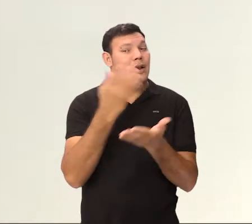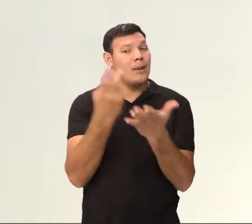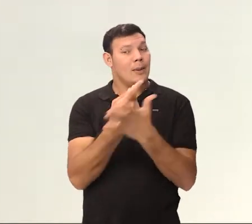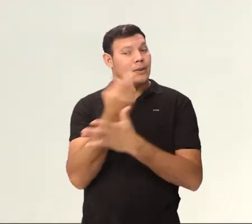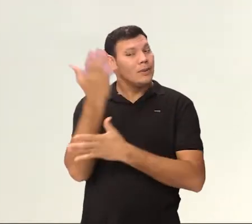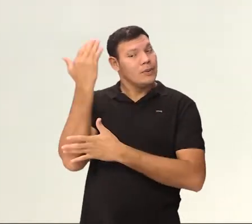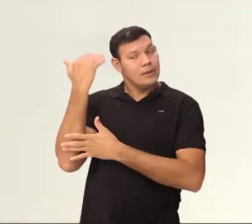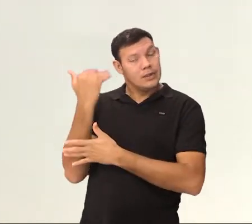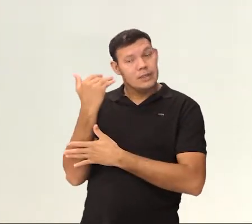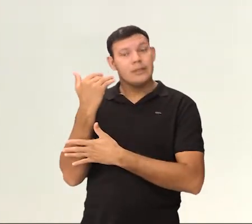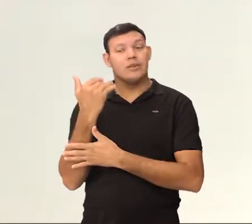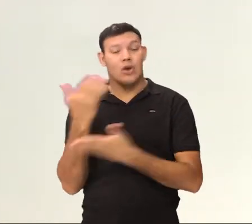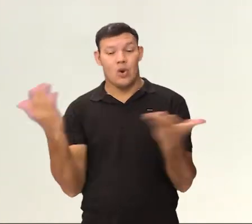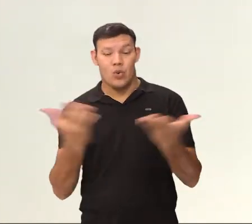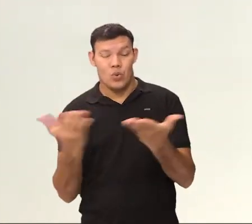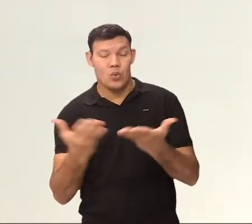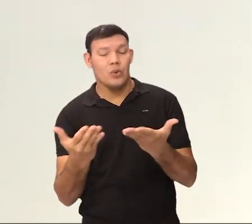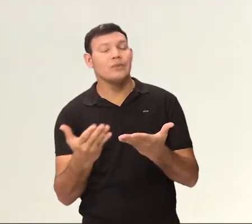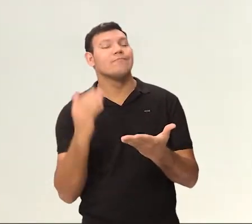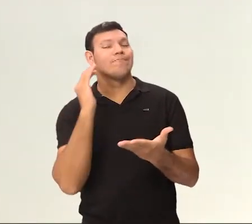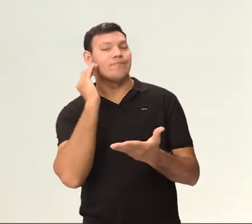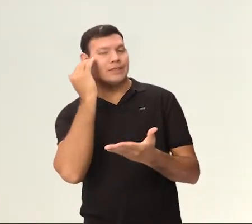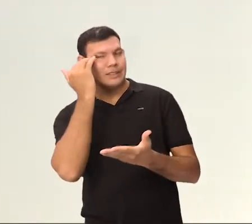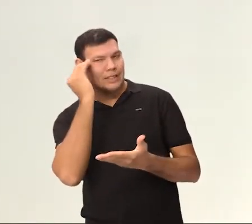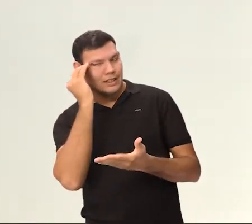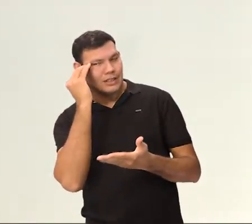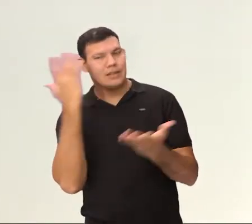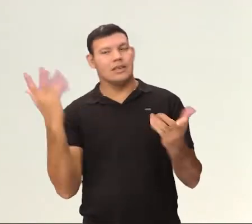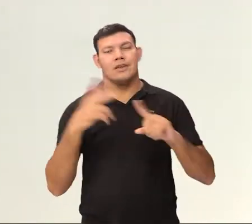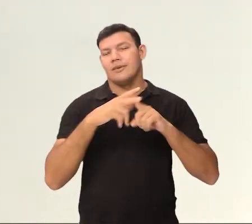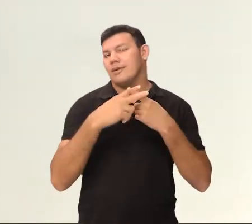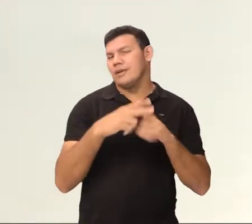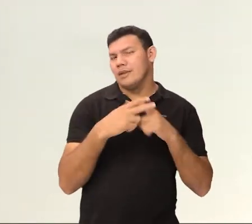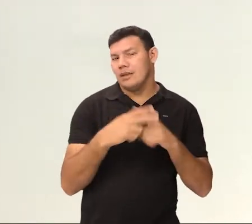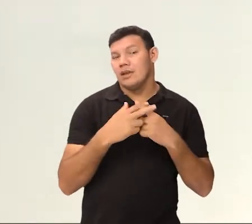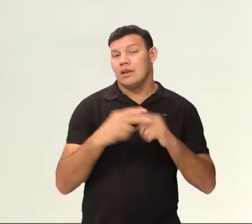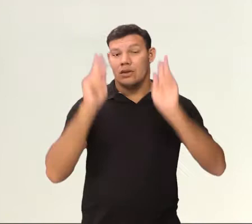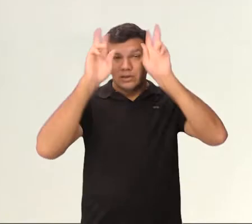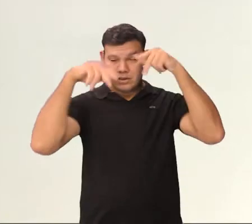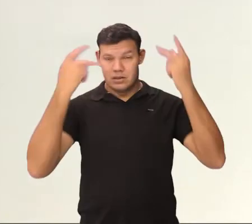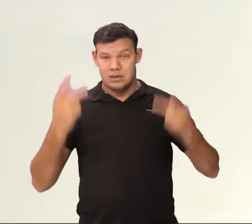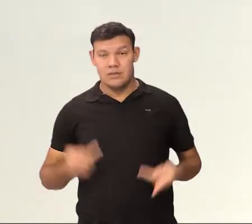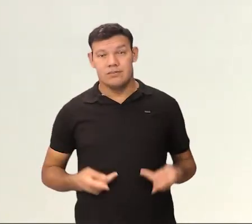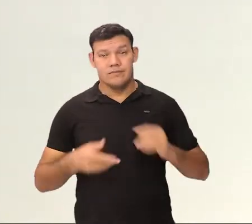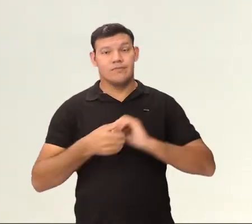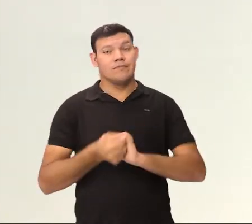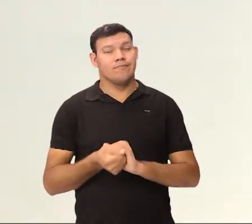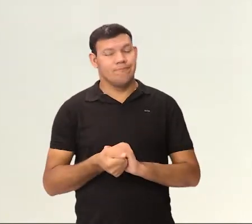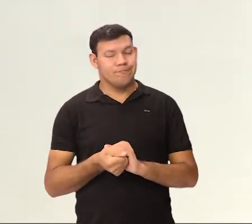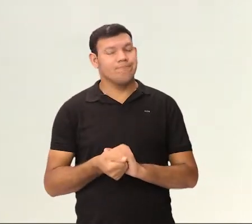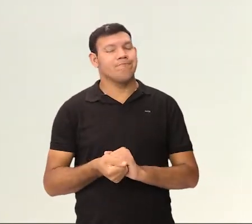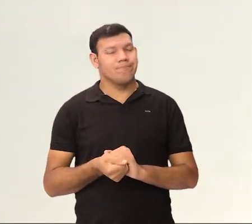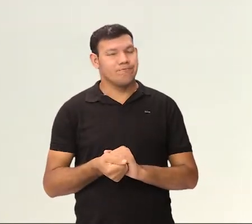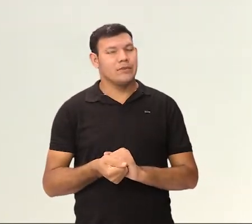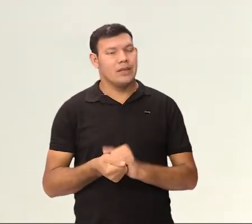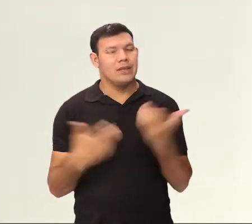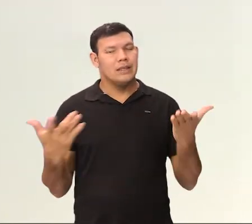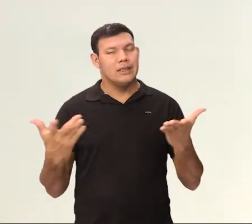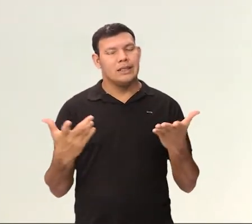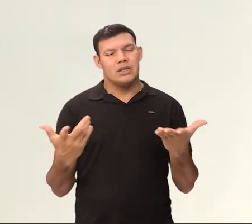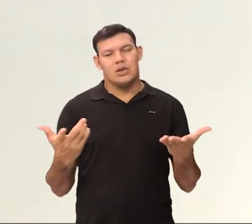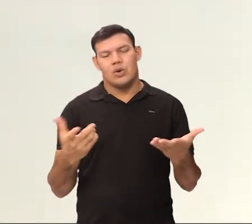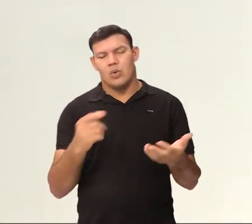conseguir compreender todos esses mecanismos em que os humanos acabam por deixando